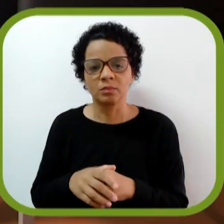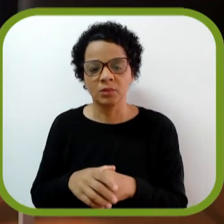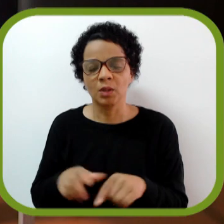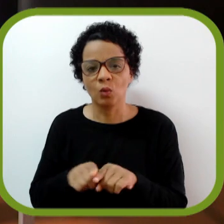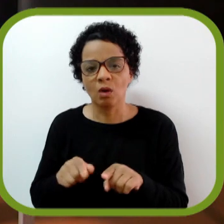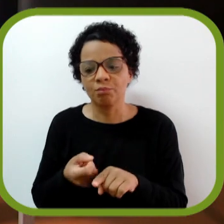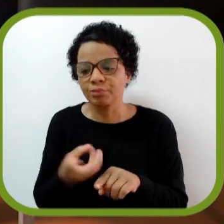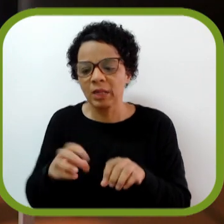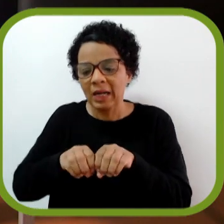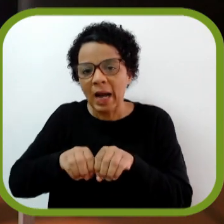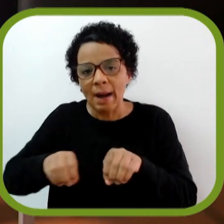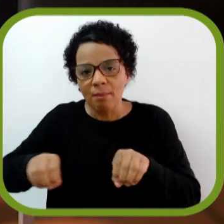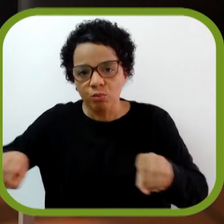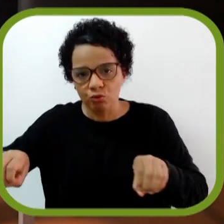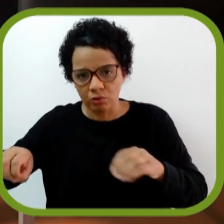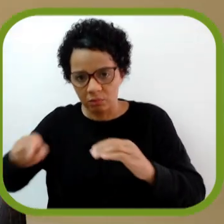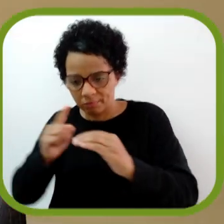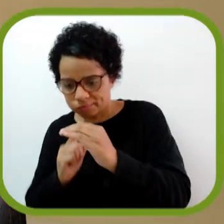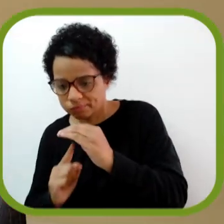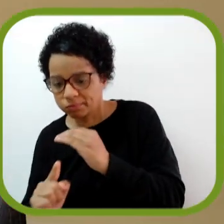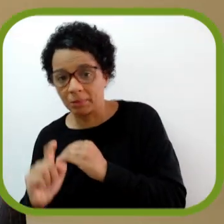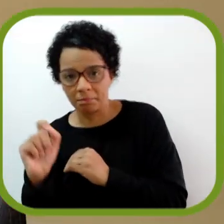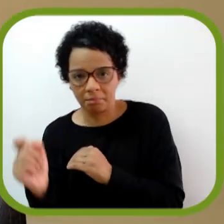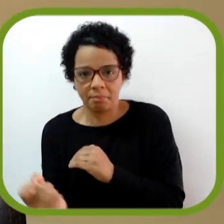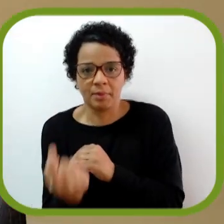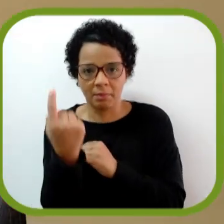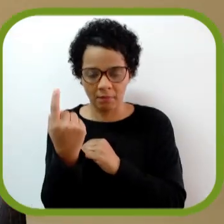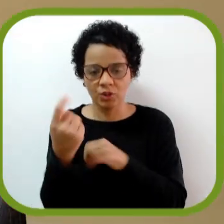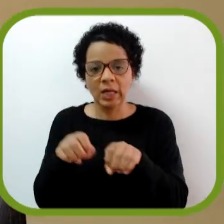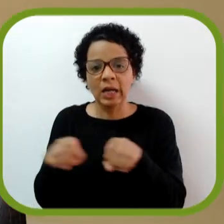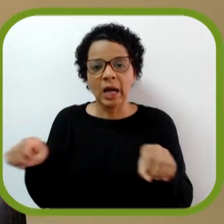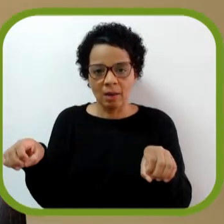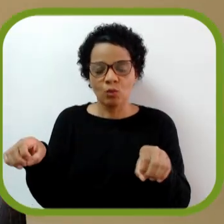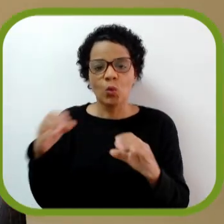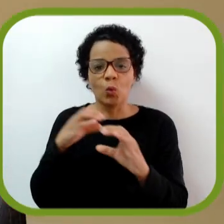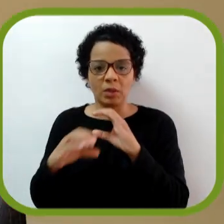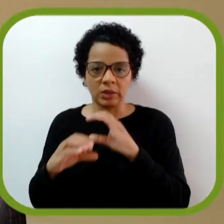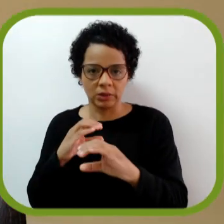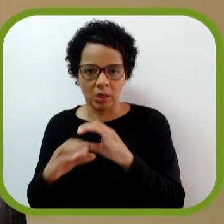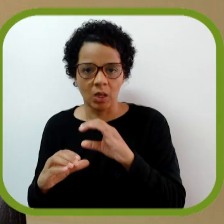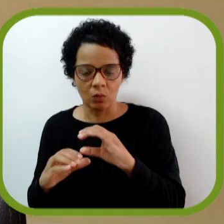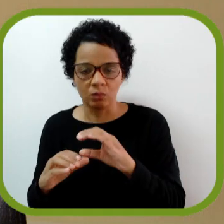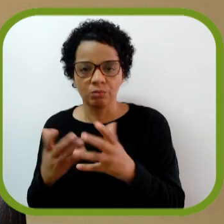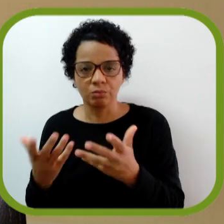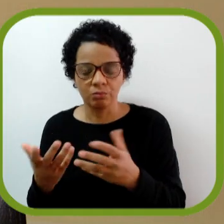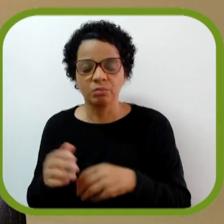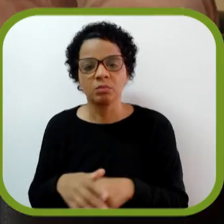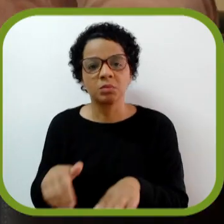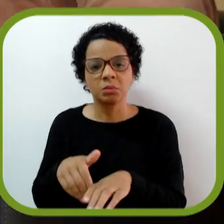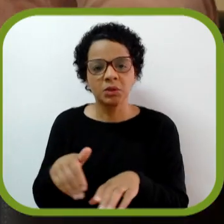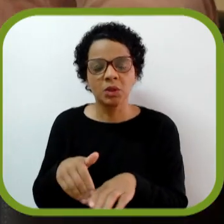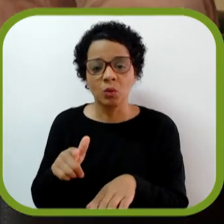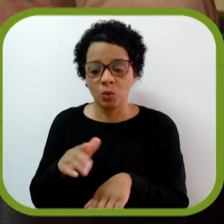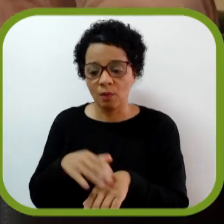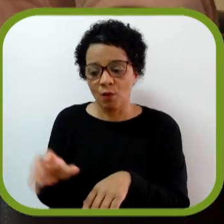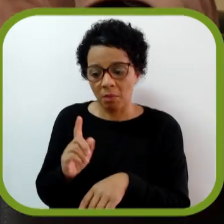deployment, com a instalação de um conjunto de cabos submarinos que, pela primeira vez, portanto, que são cabos de telecomunicações, a participação